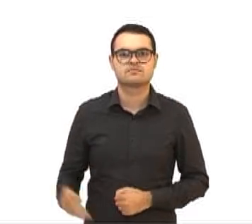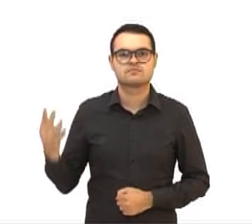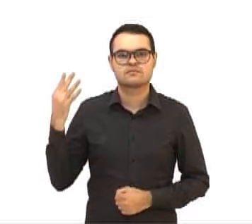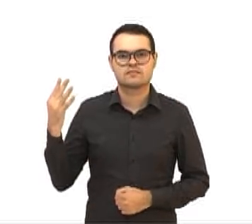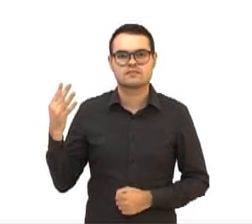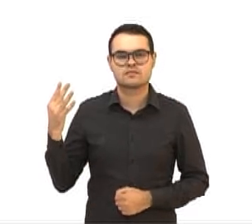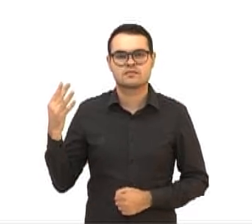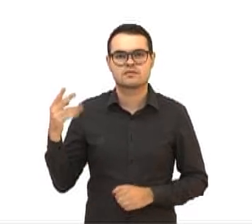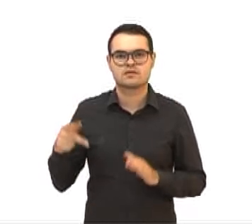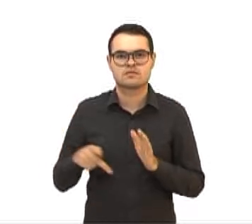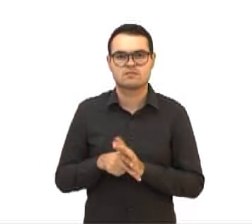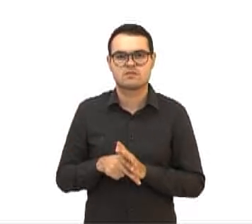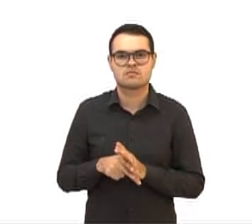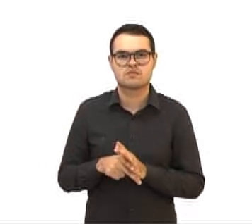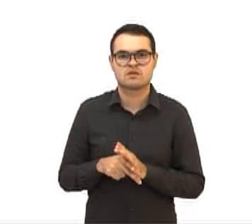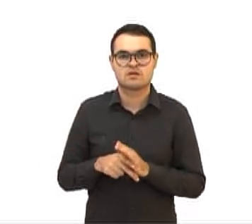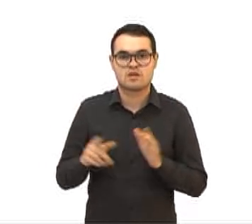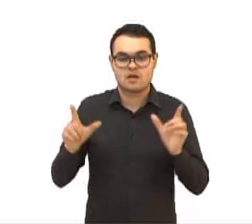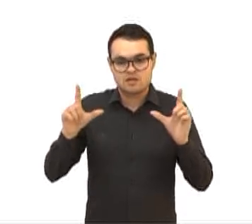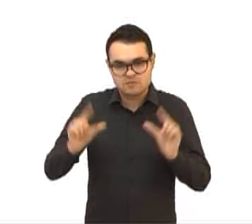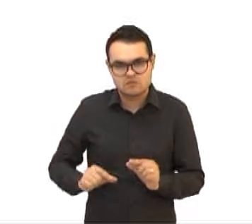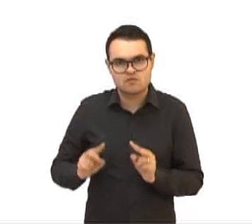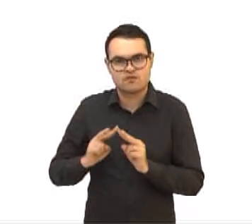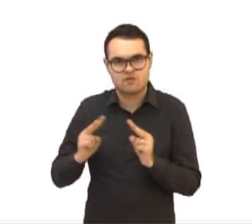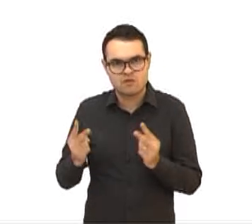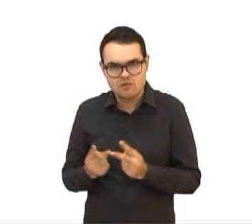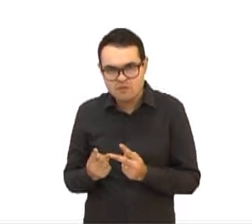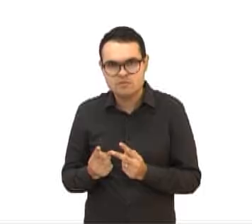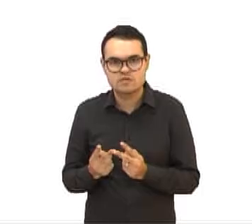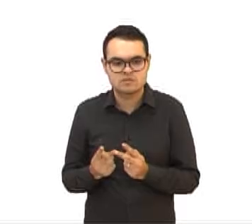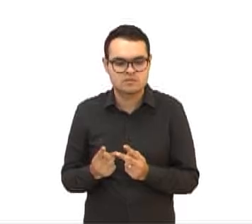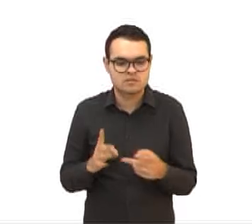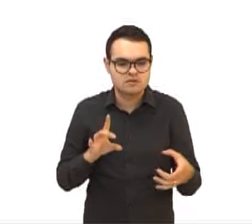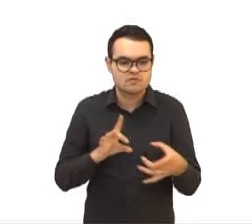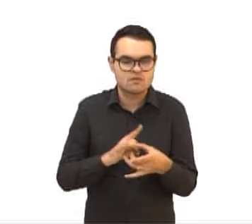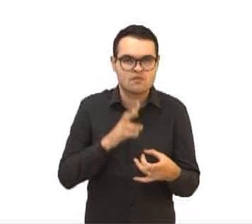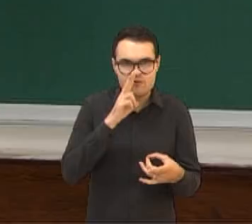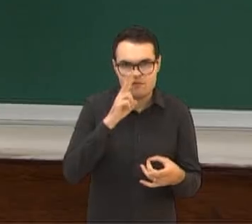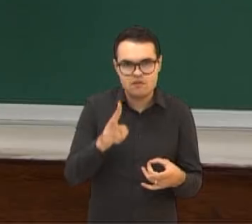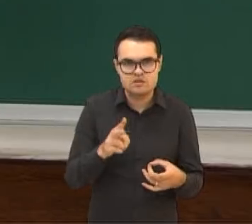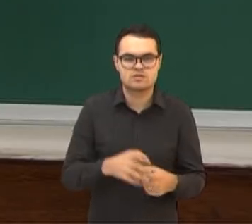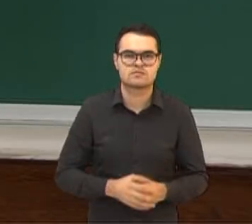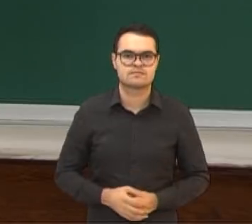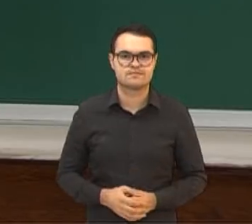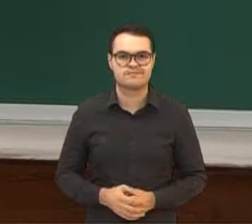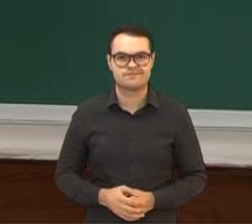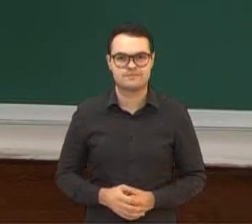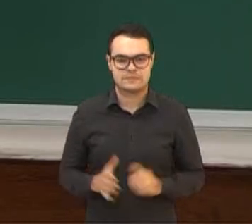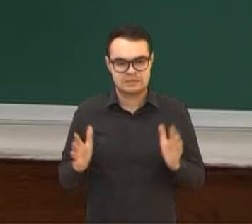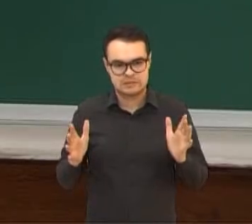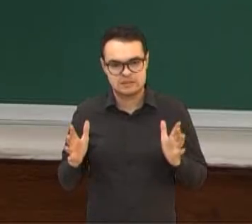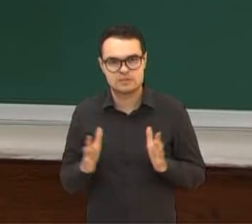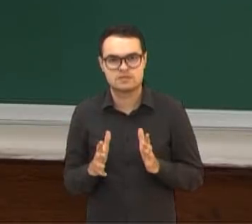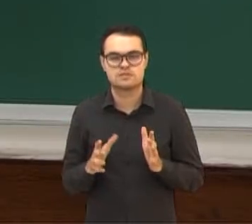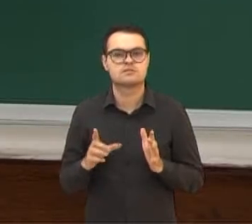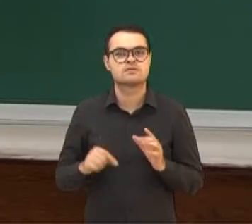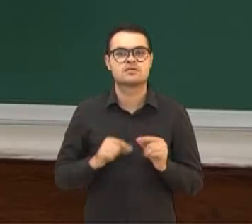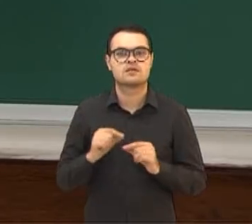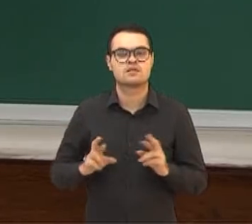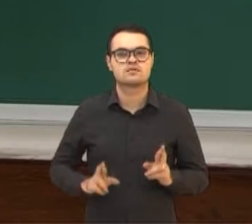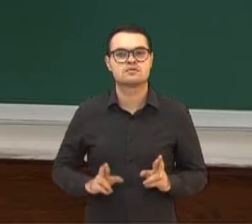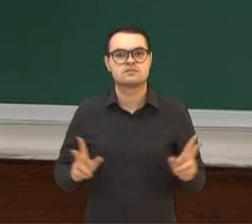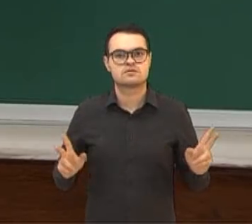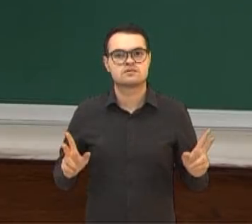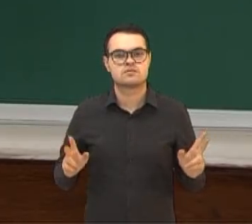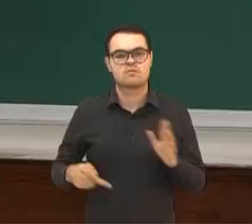compressibilidade. Letra D. Diminuição do volume sobre a ação de uma força. Então, a definição de compressibilidade é